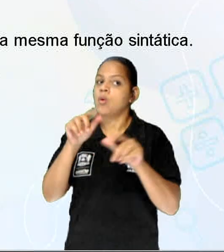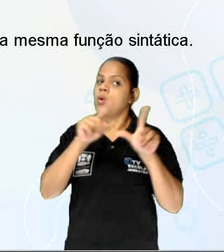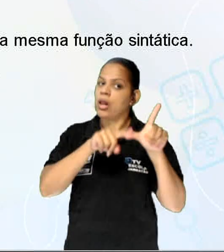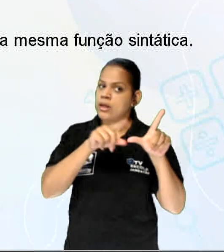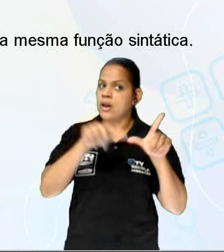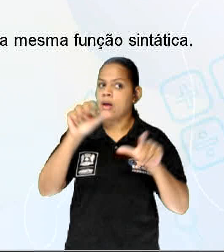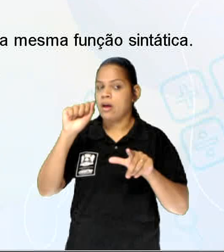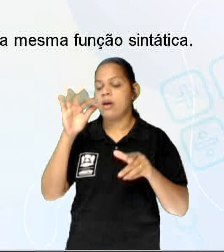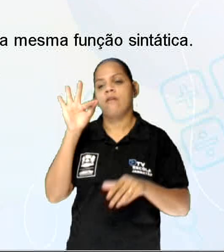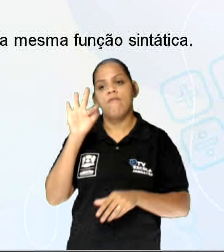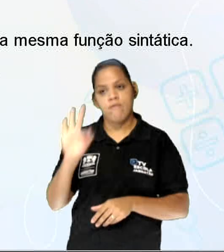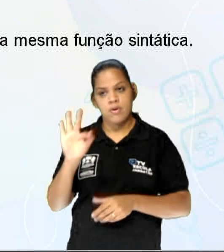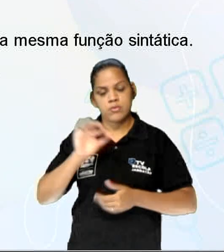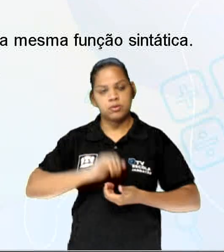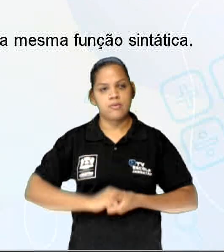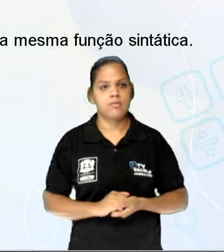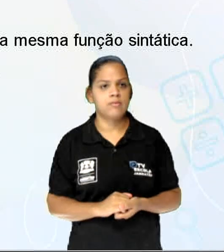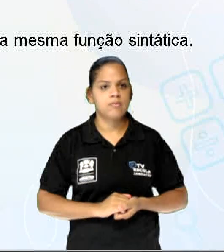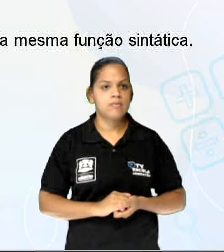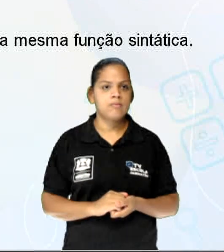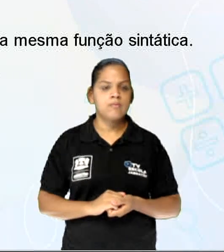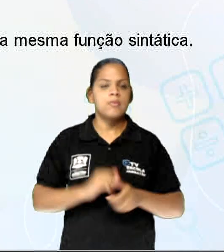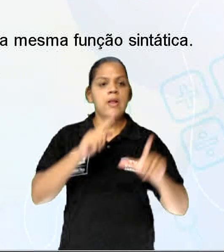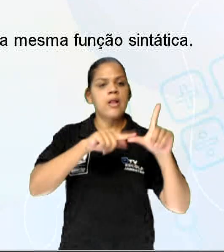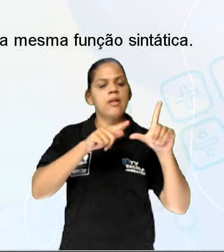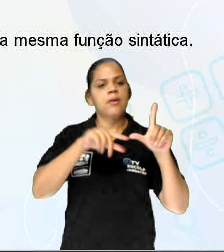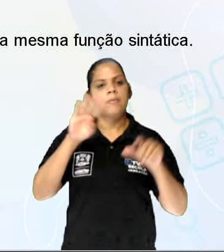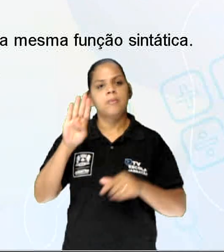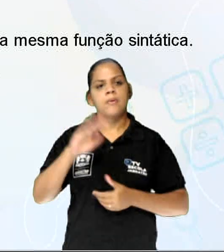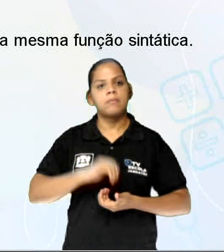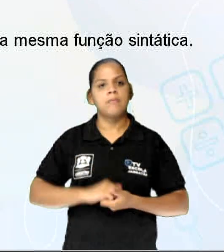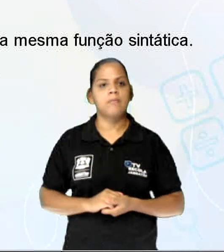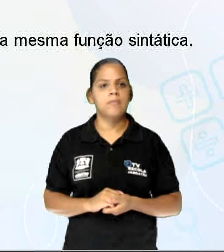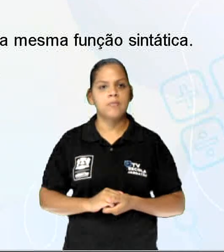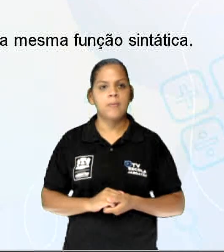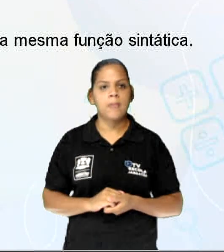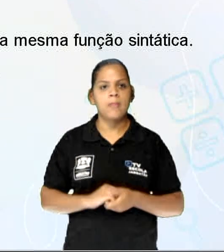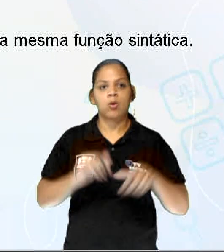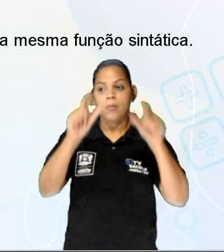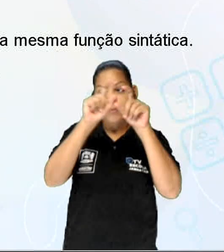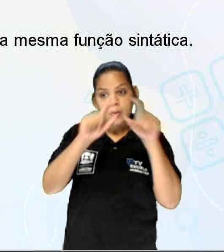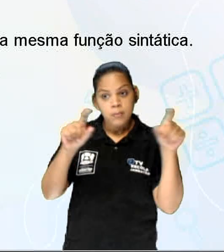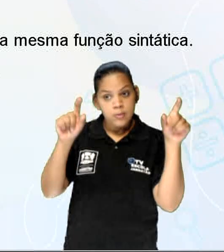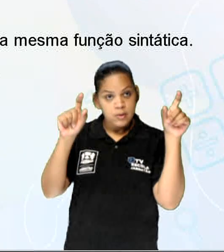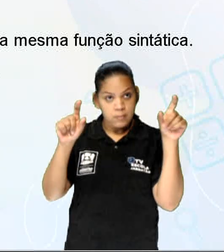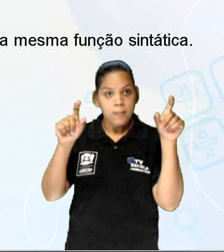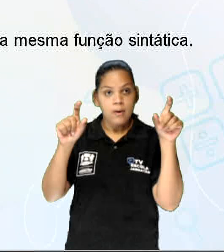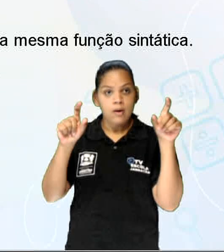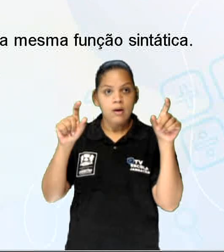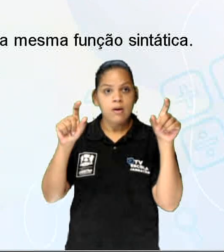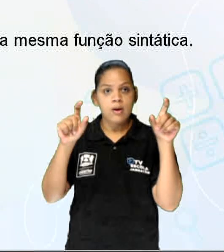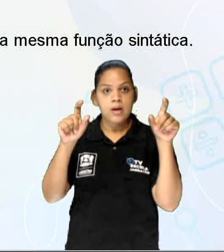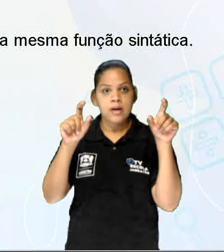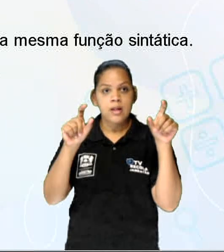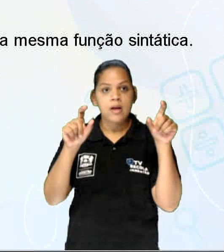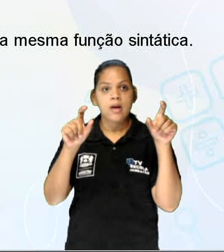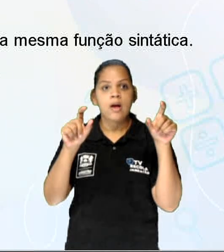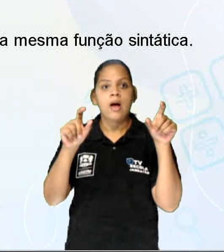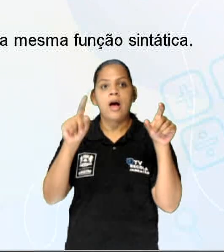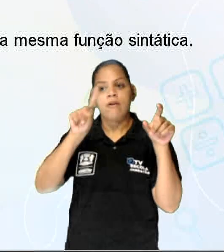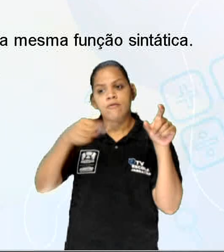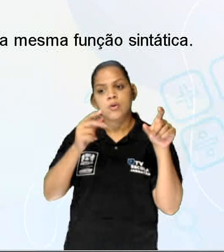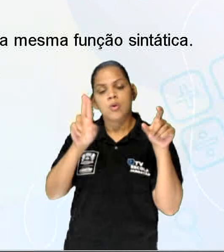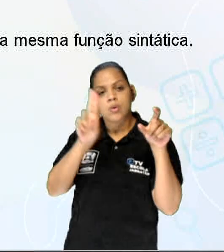item B. No primeiro par de versos, ela é utilizada para separar termos de mesma função sintática.